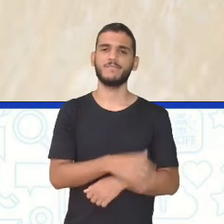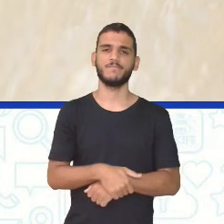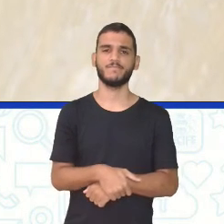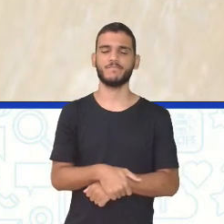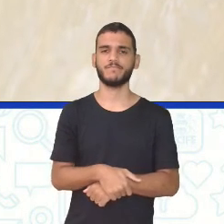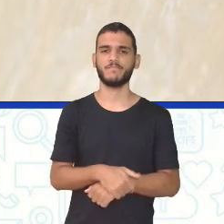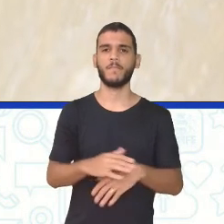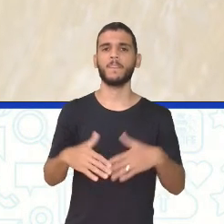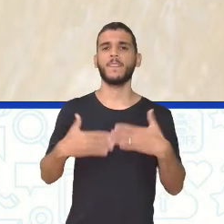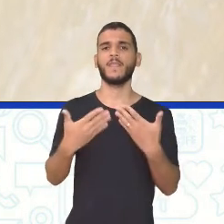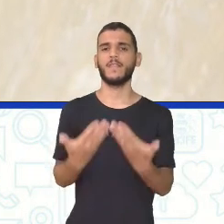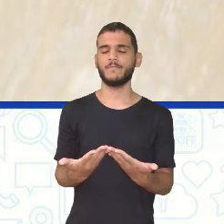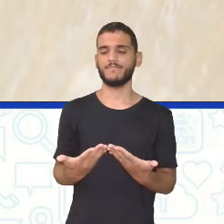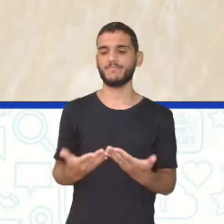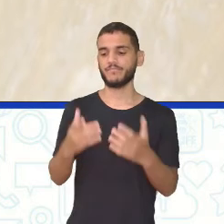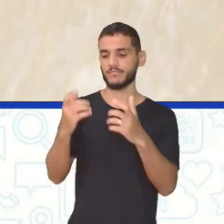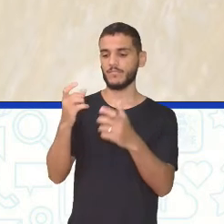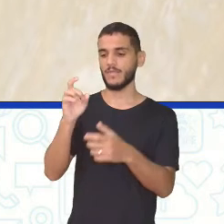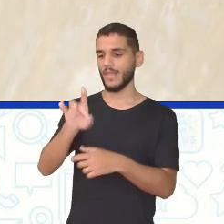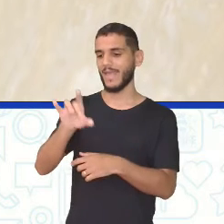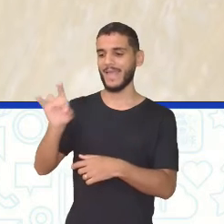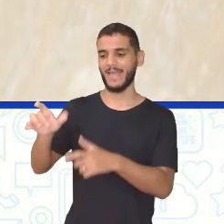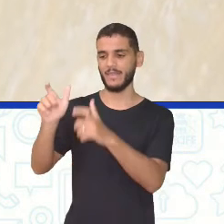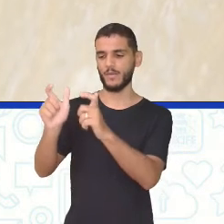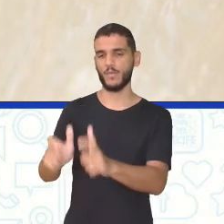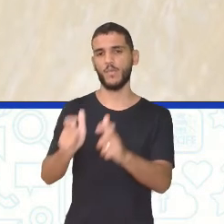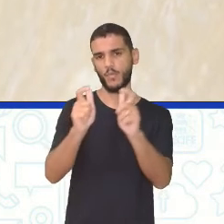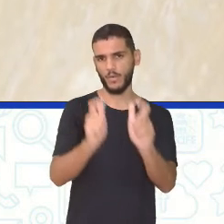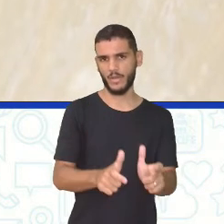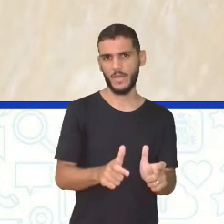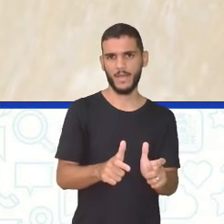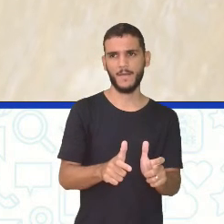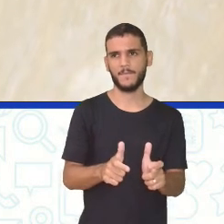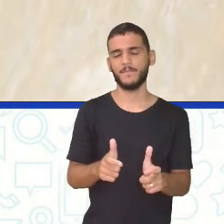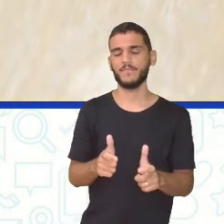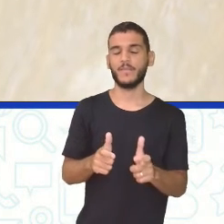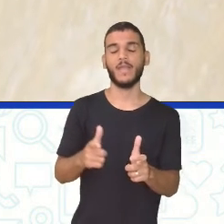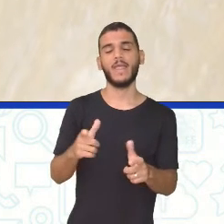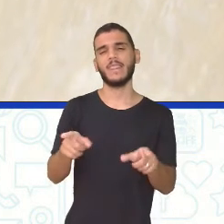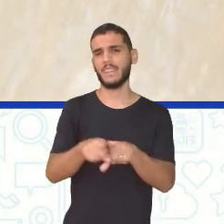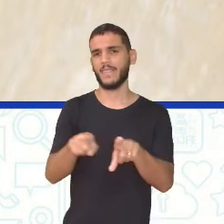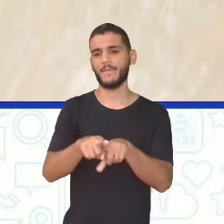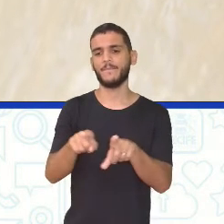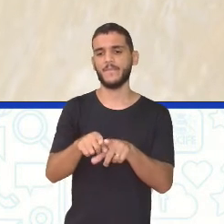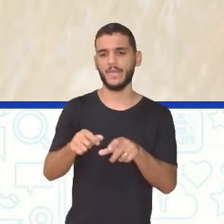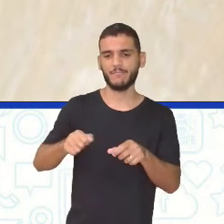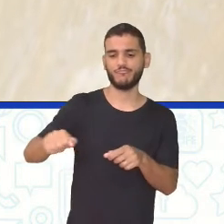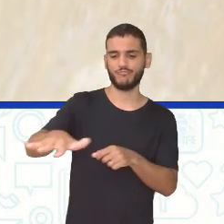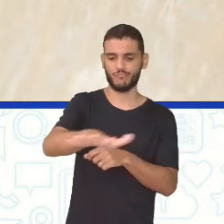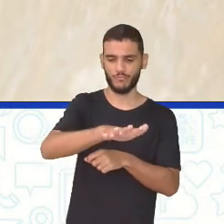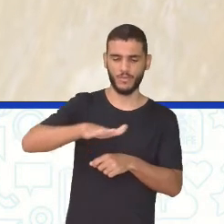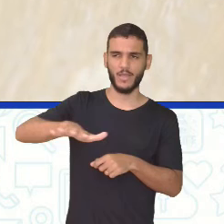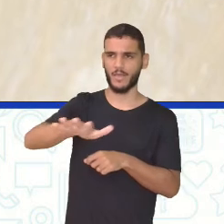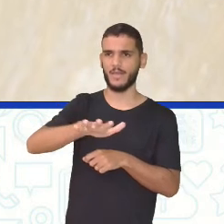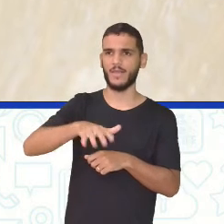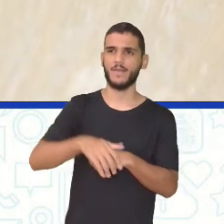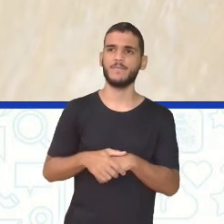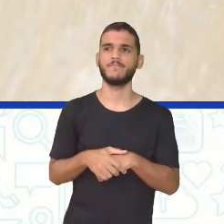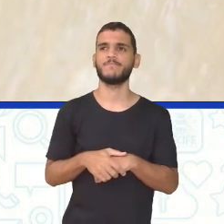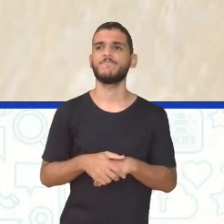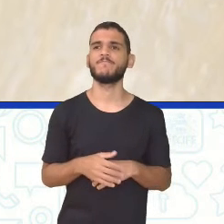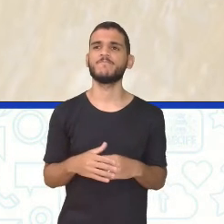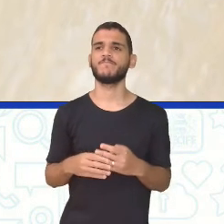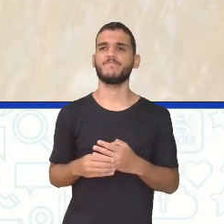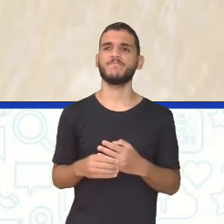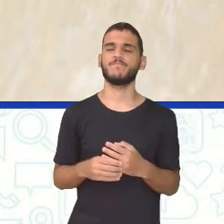né, num lugar, vai se dar em alguma porção do espaço geográfico, né? E aí o plot twist chega